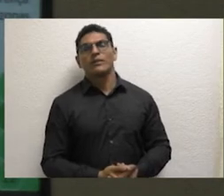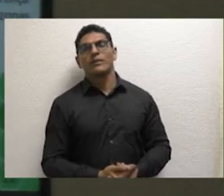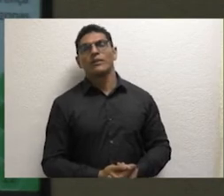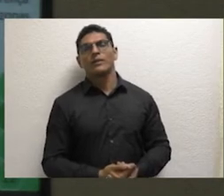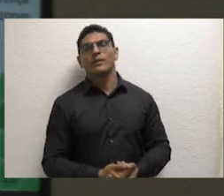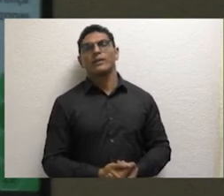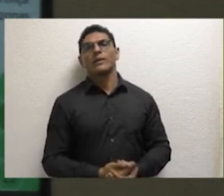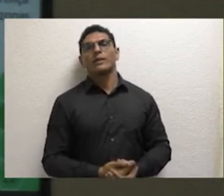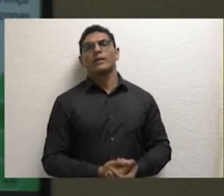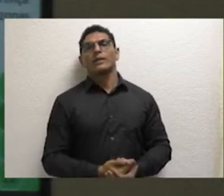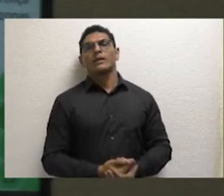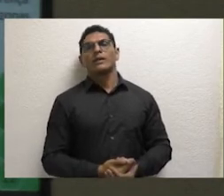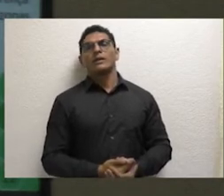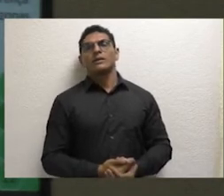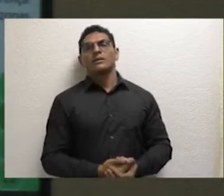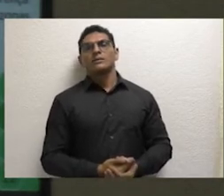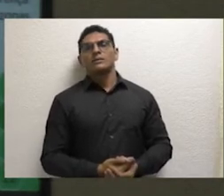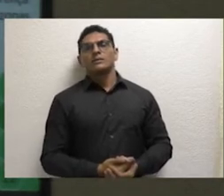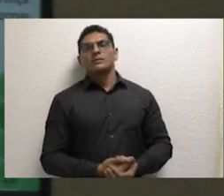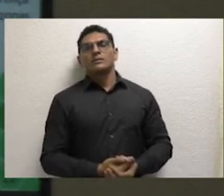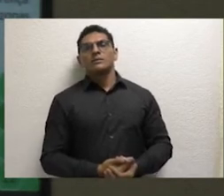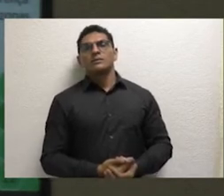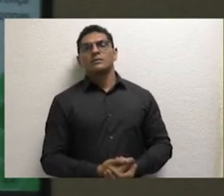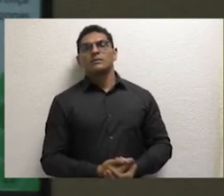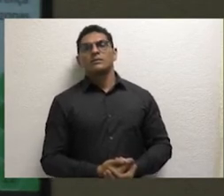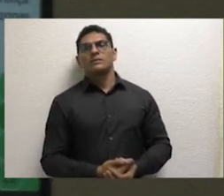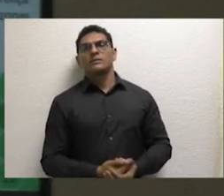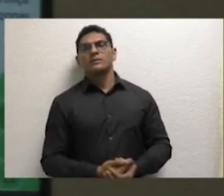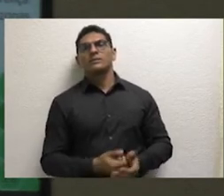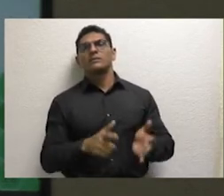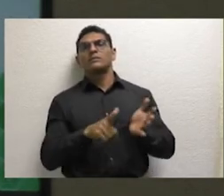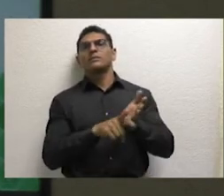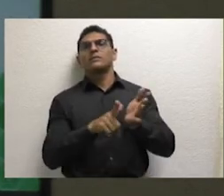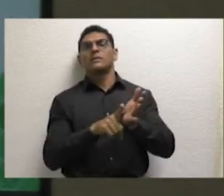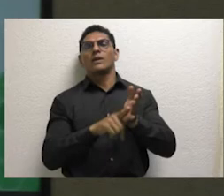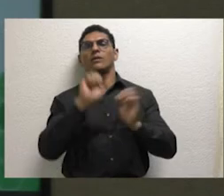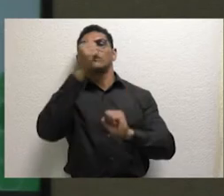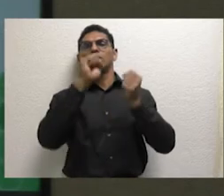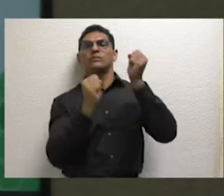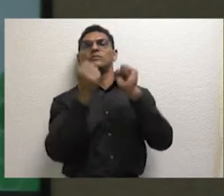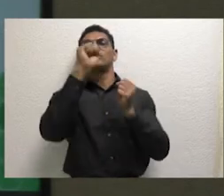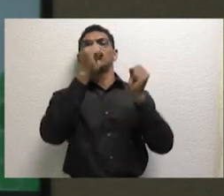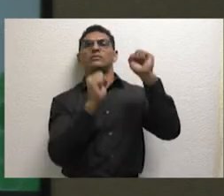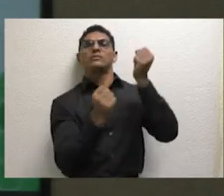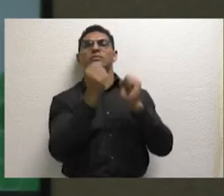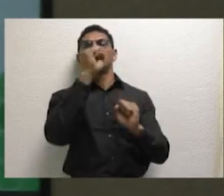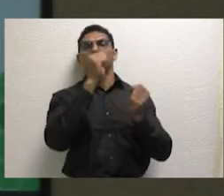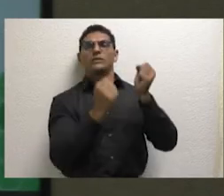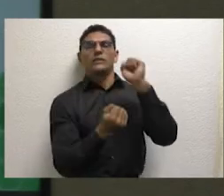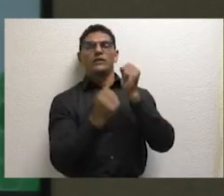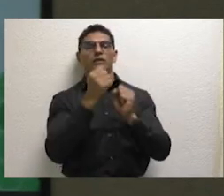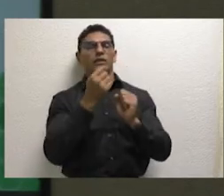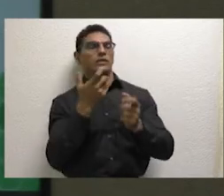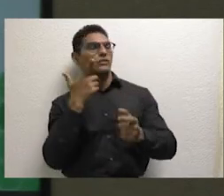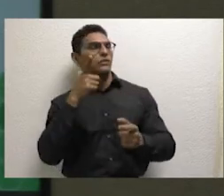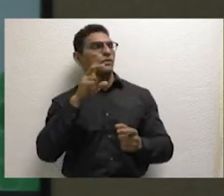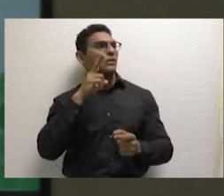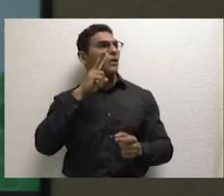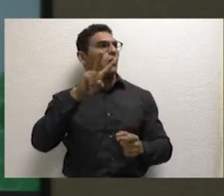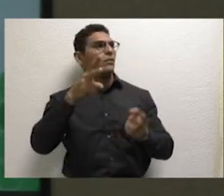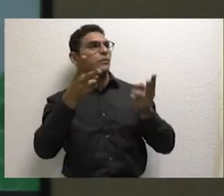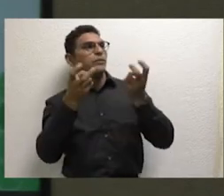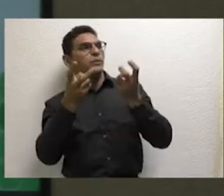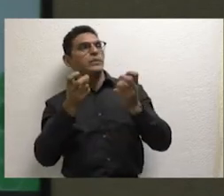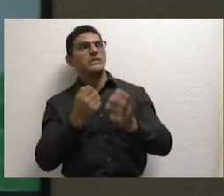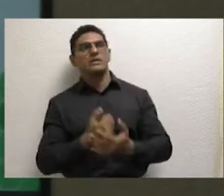conta do acertado acertado implementação do modelo Zona Franca você vê que